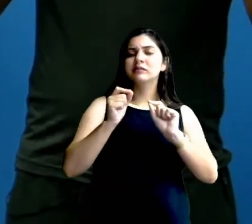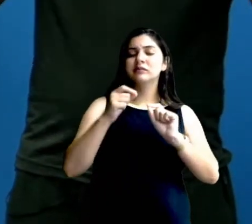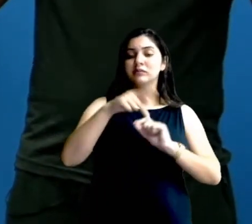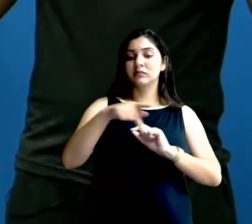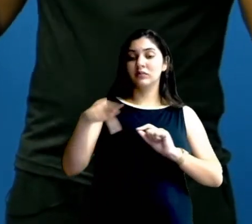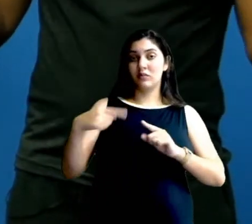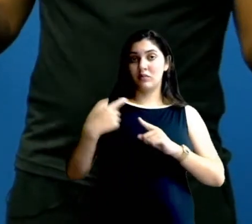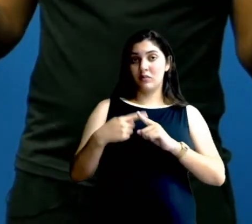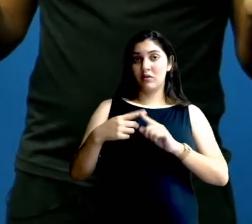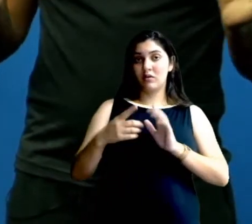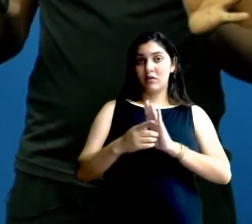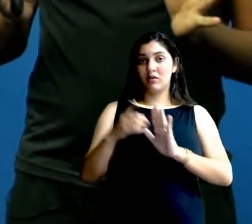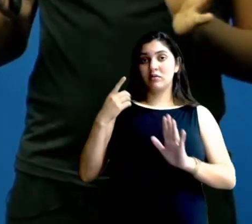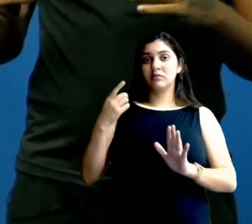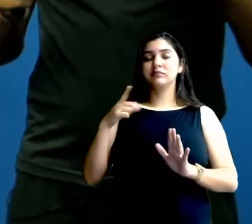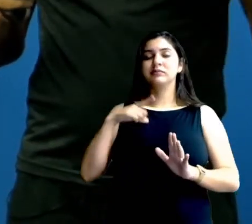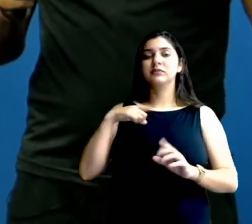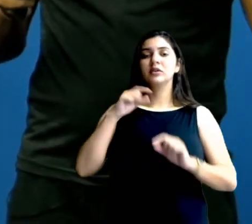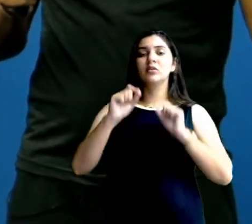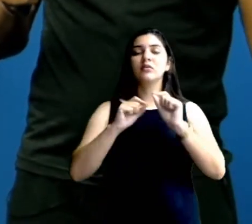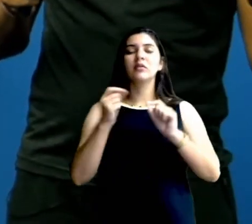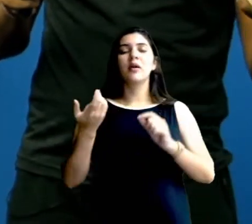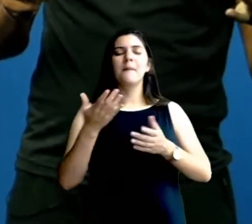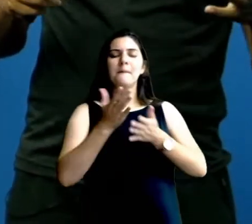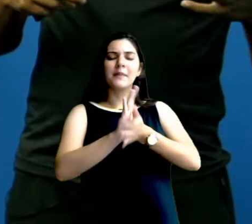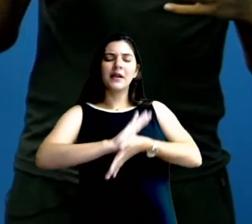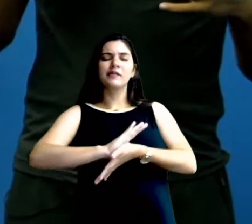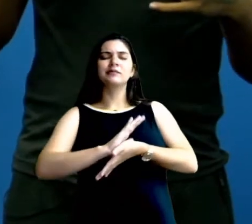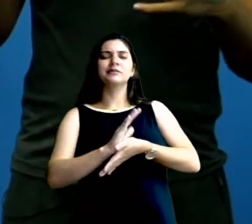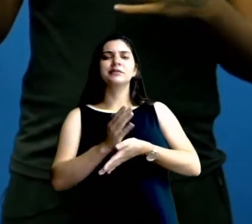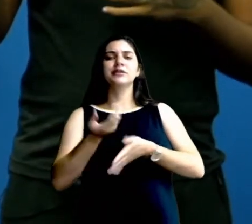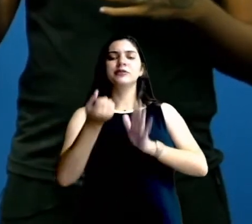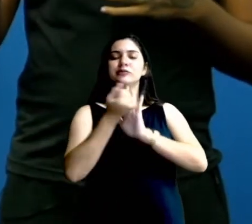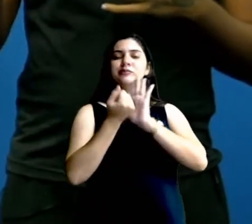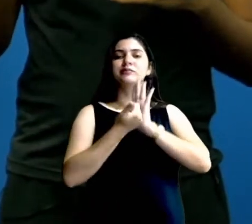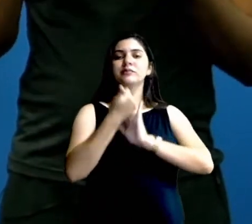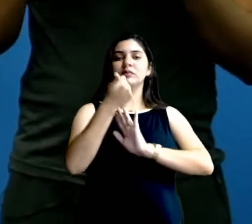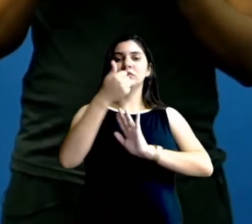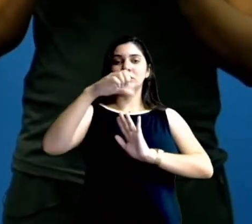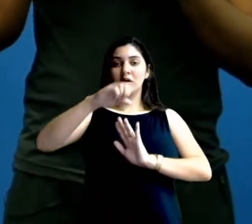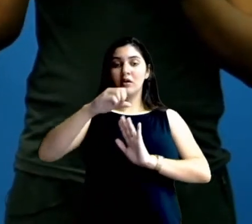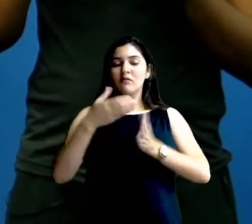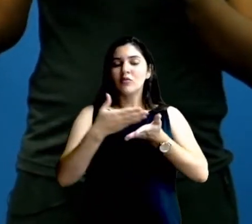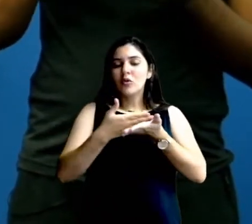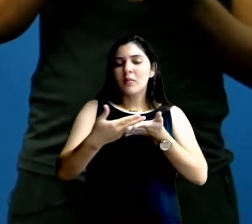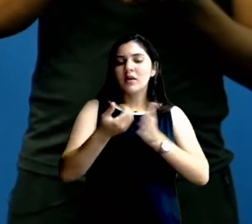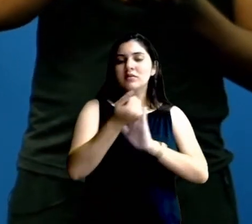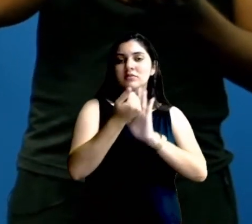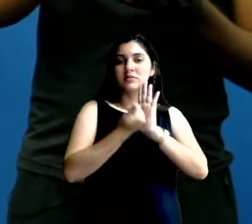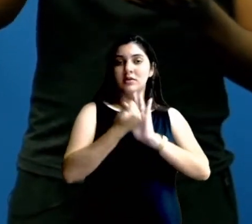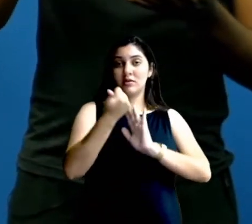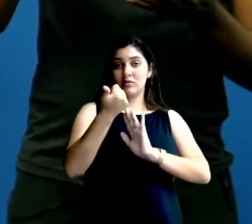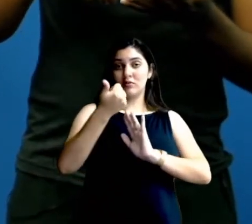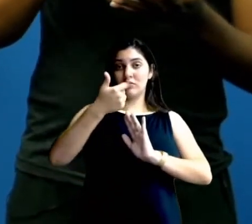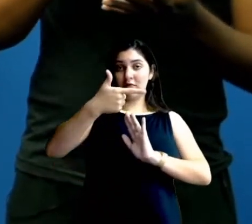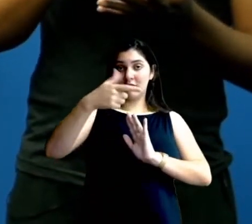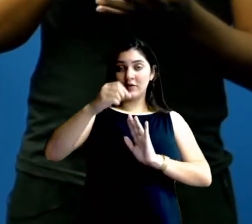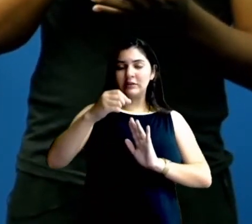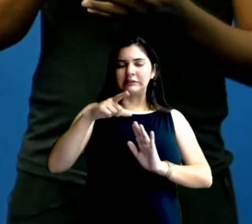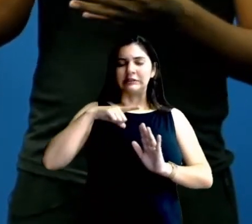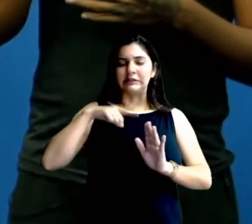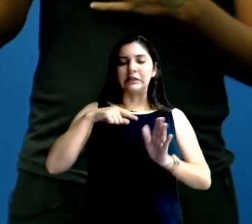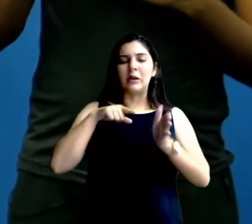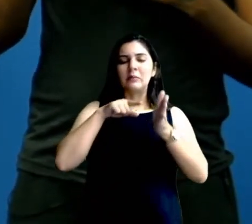porque antes existiam preconceito muito grande em torno no século 19 e no início do século 20 eles tinham Preconceito No estudo